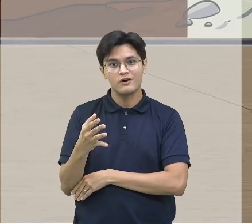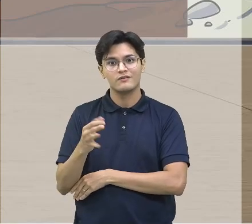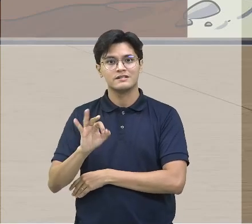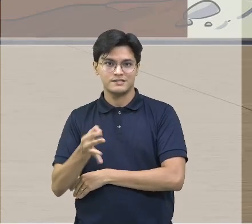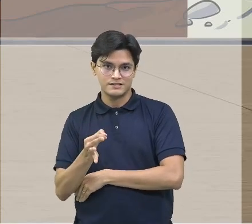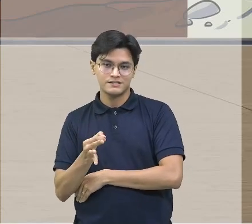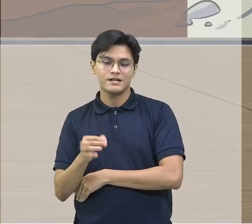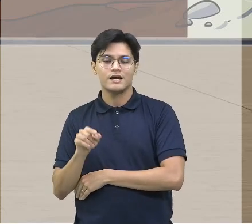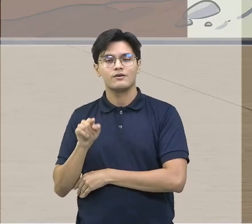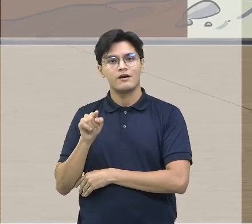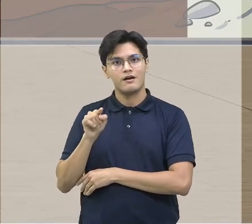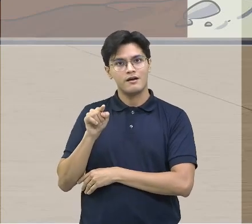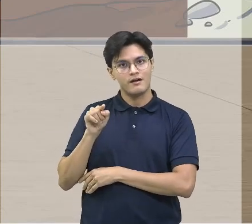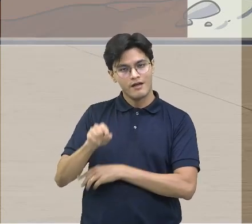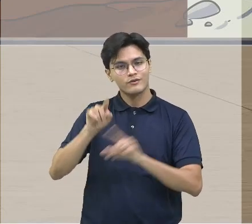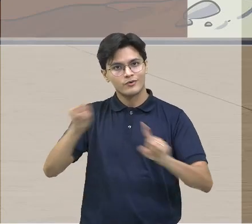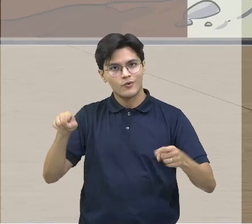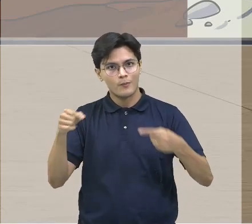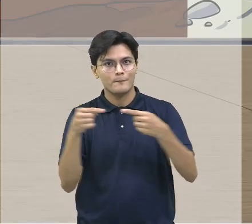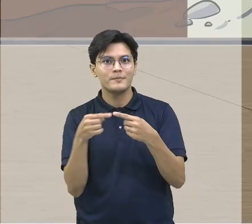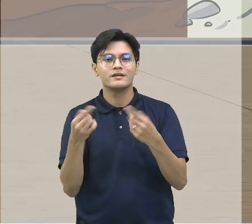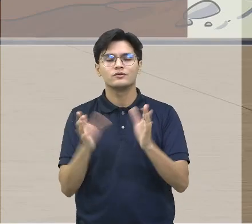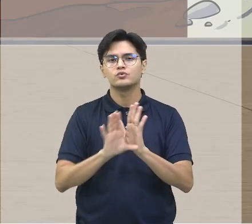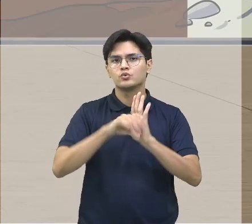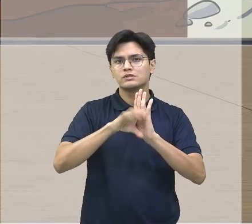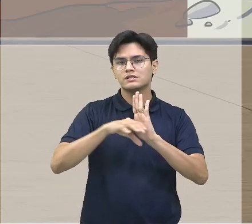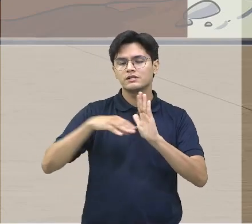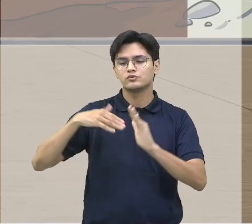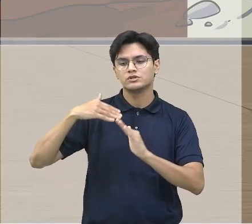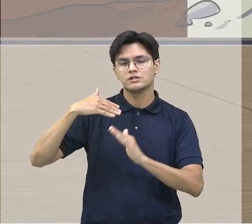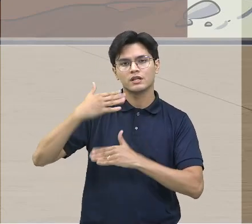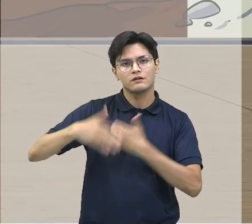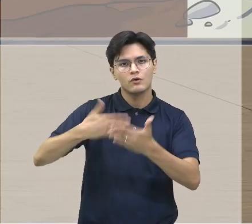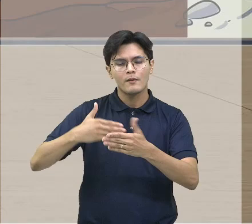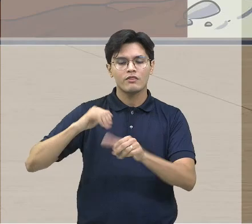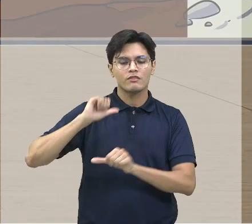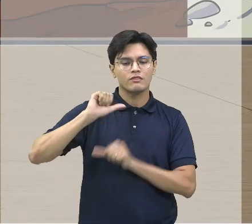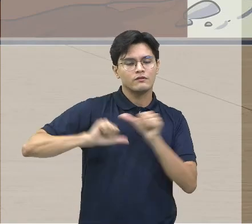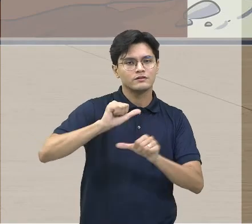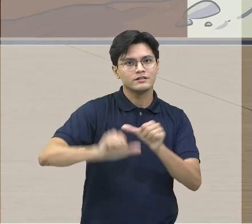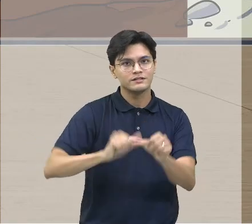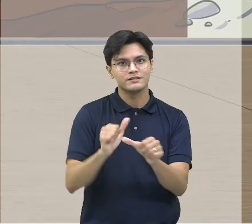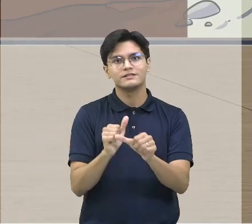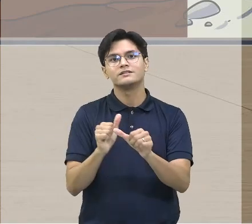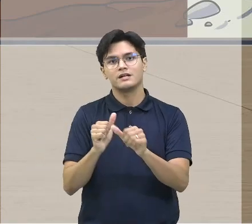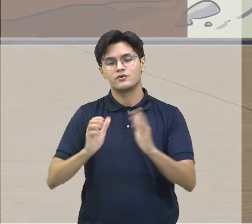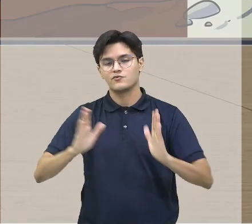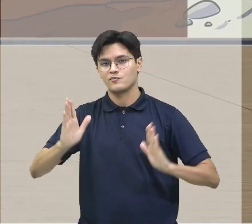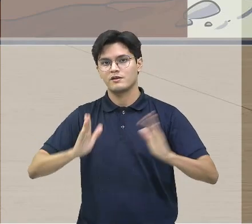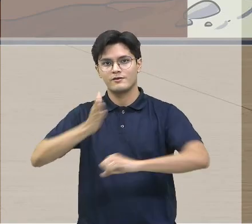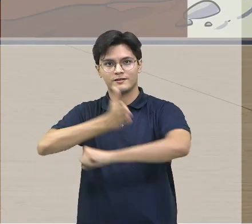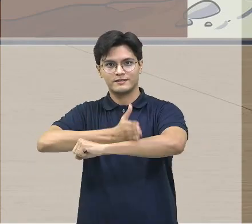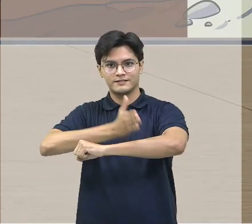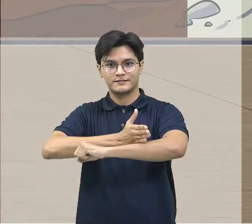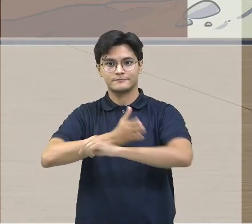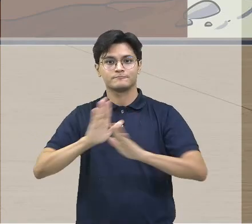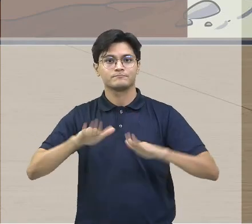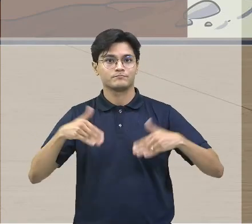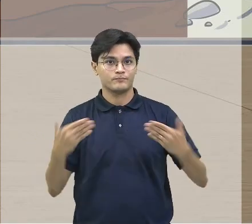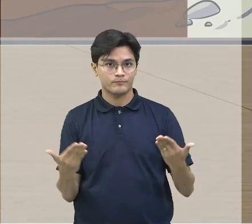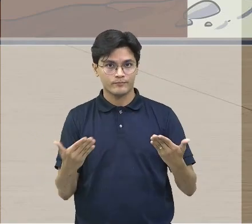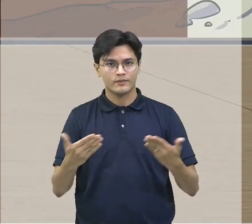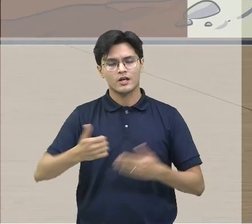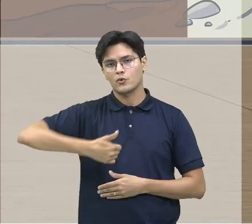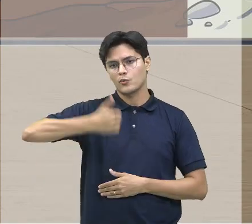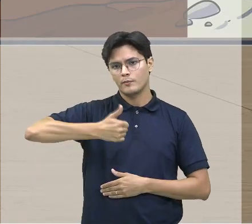de transformação aqui nesse momento da Idade Média, né, de surgimento dessa Idade Média, ou do período feudal. Então aqui a primeira coisa que